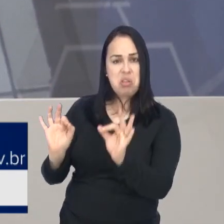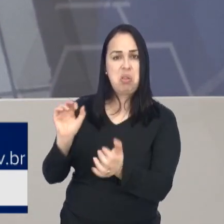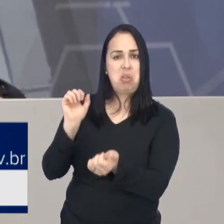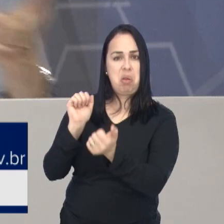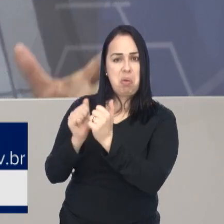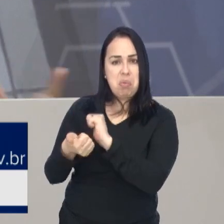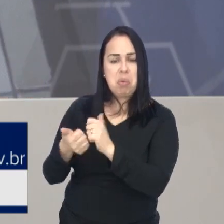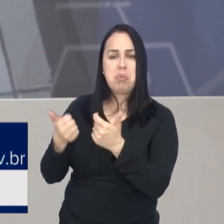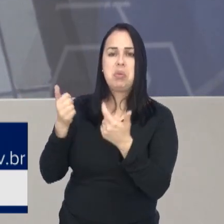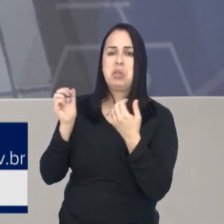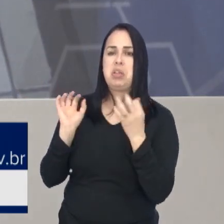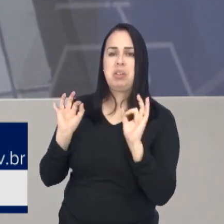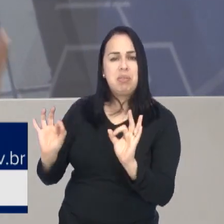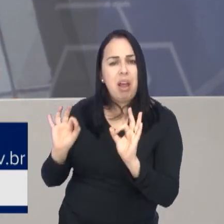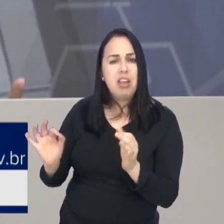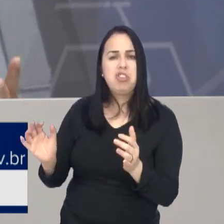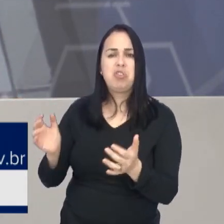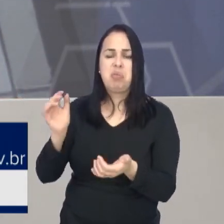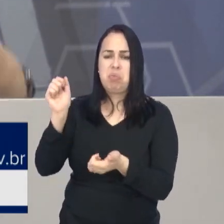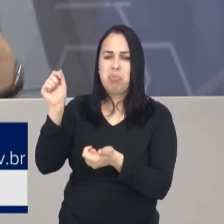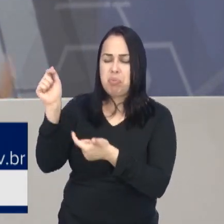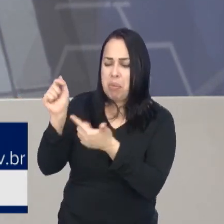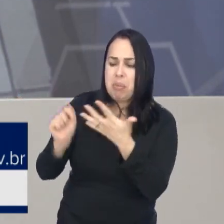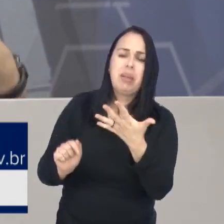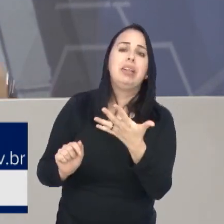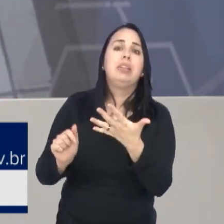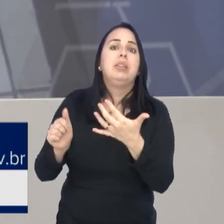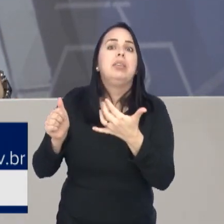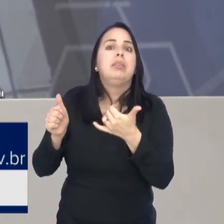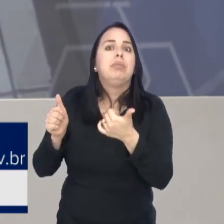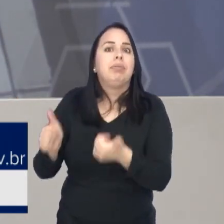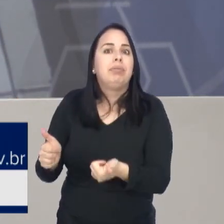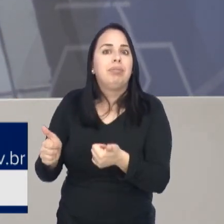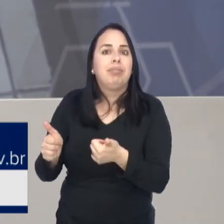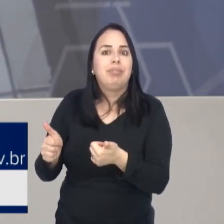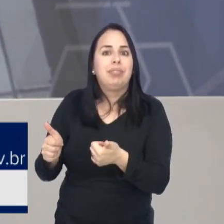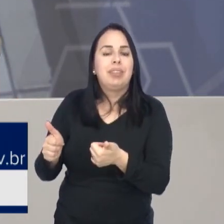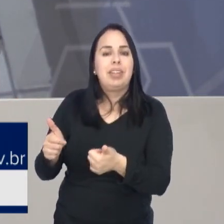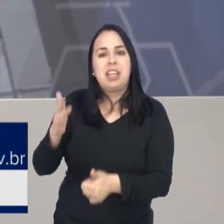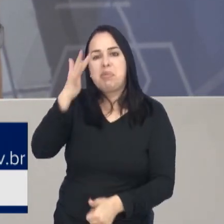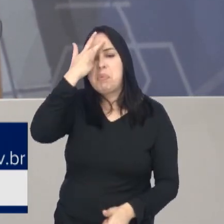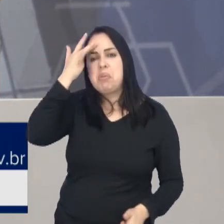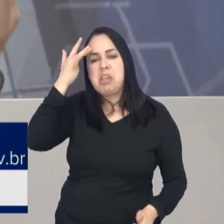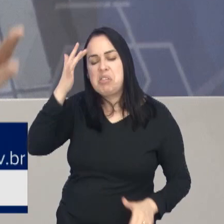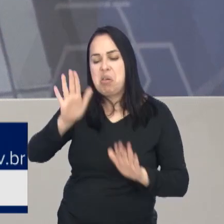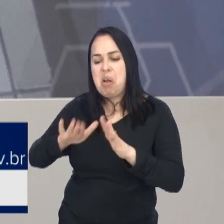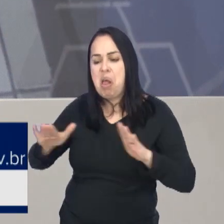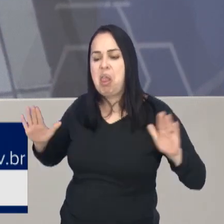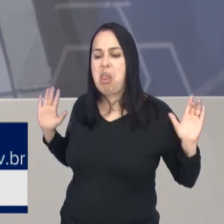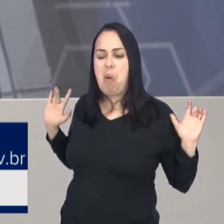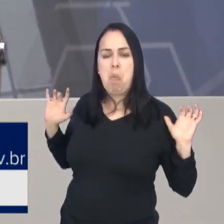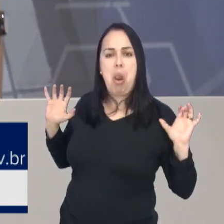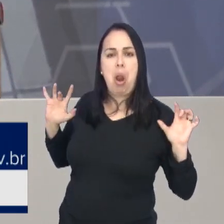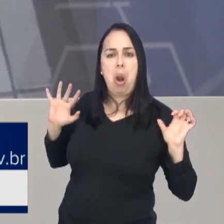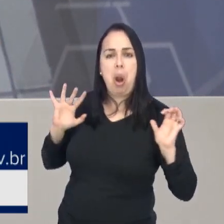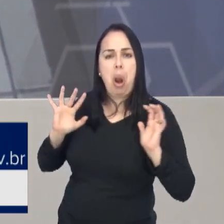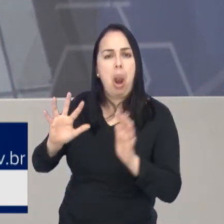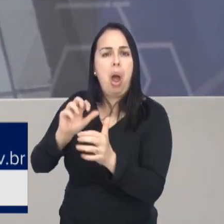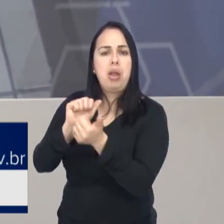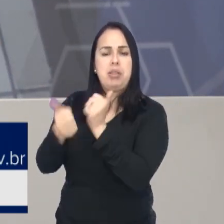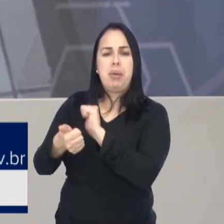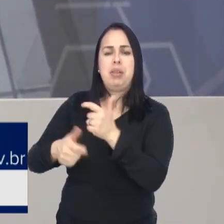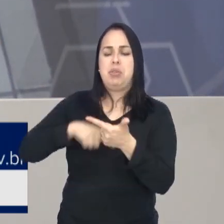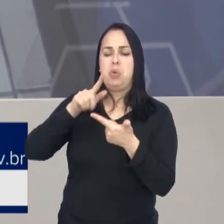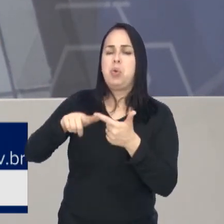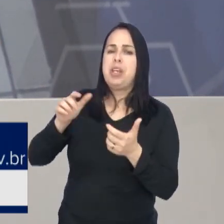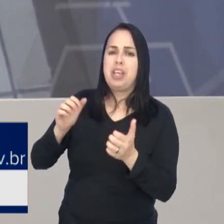com bastante curso, com bastante atividade, e isso faz com que a movimentação, as crianças estão lá fazendo esporte, os